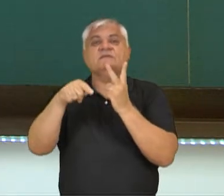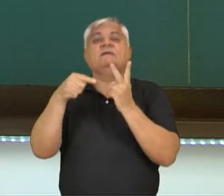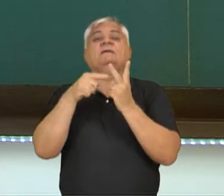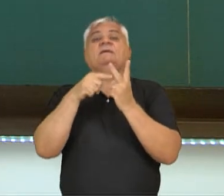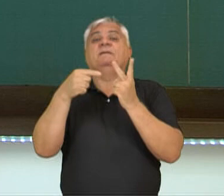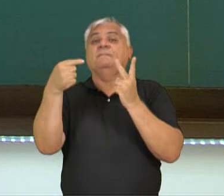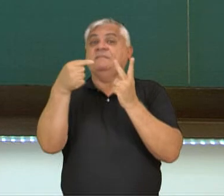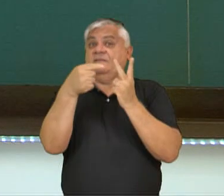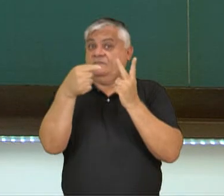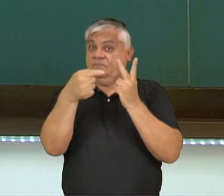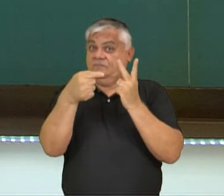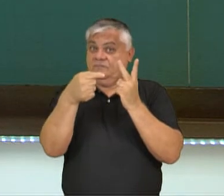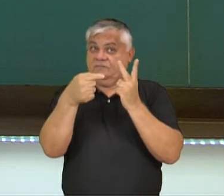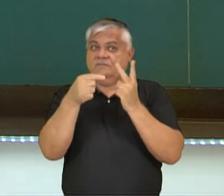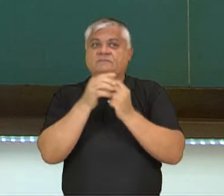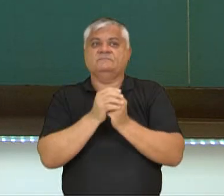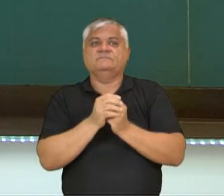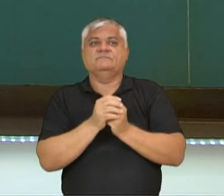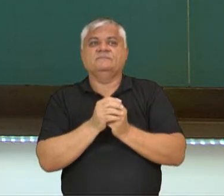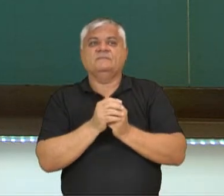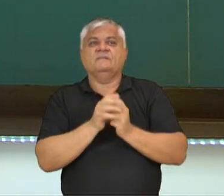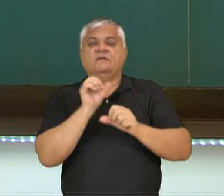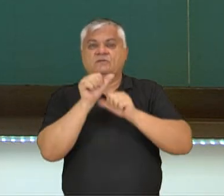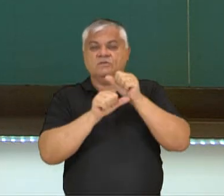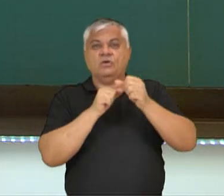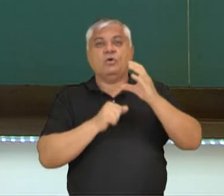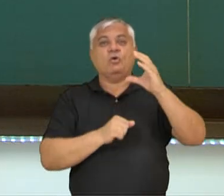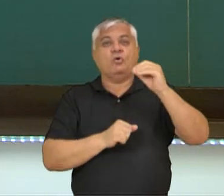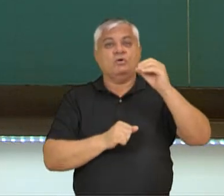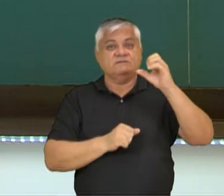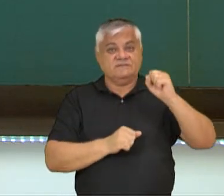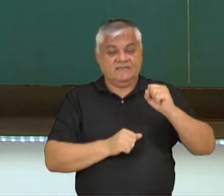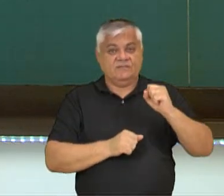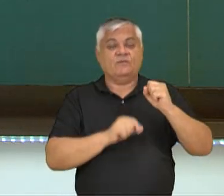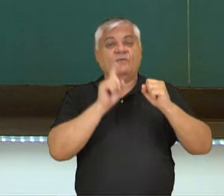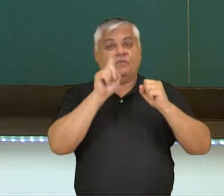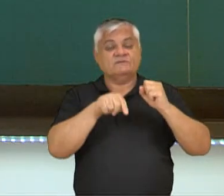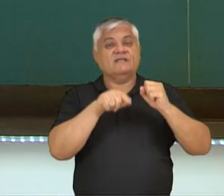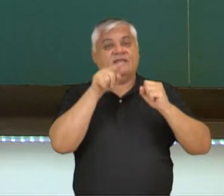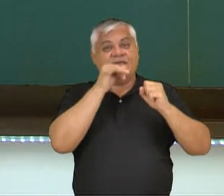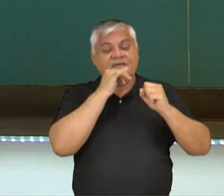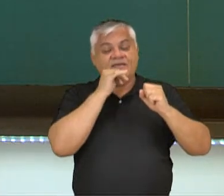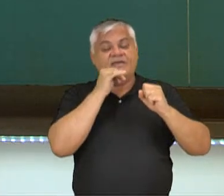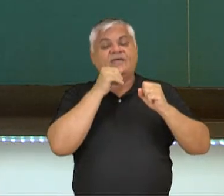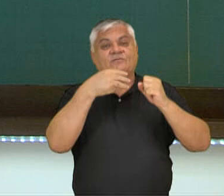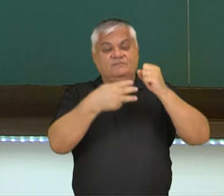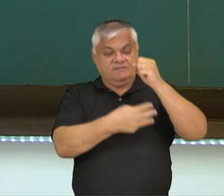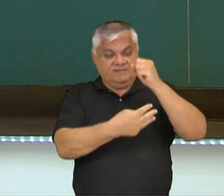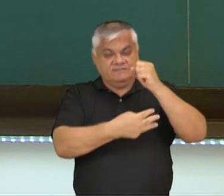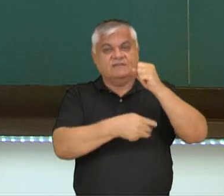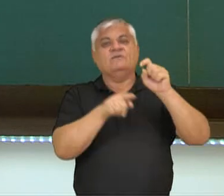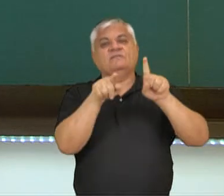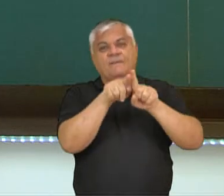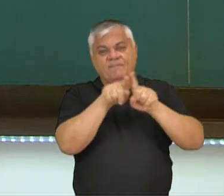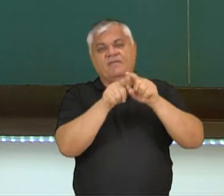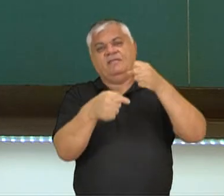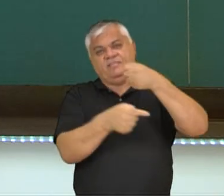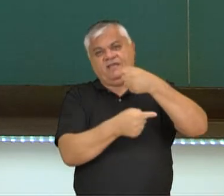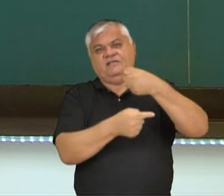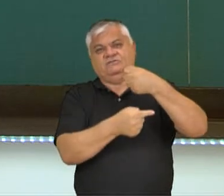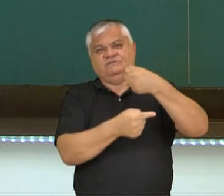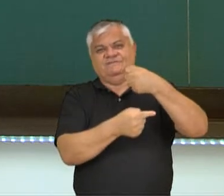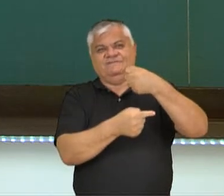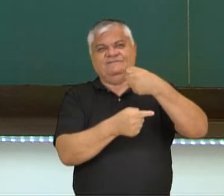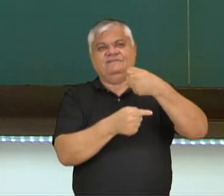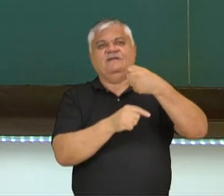sinal negativo. Quando você for dar o valor do cosseno, o cosseno no terceiro quadrante também é